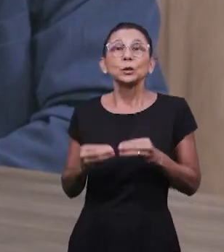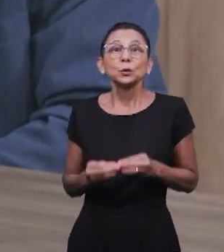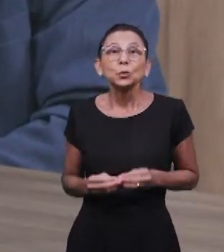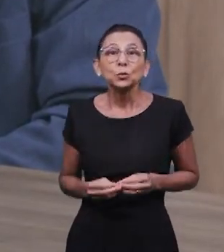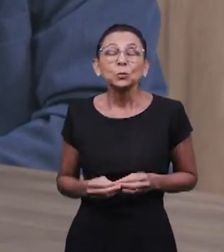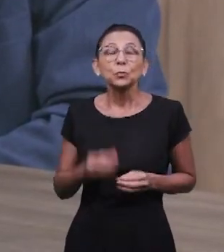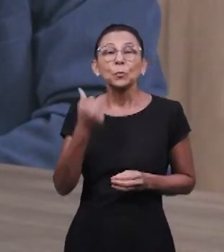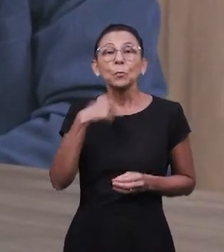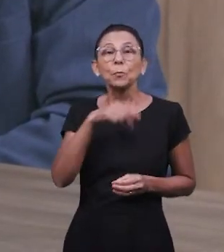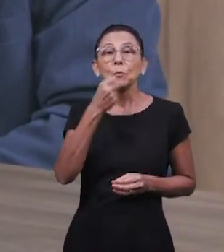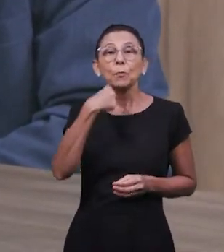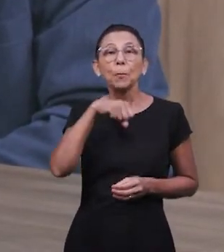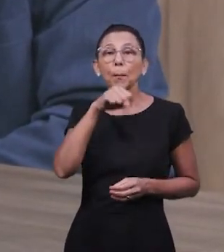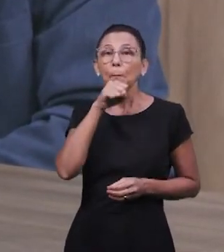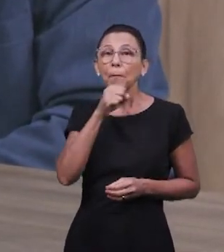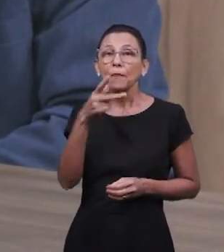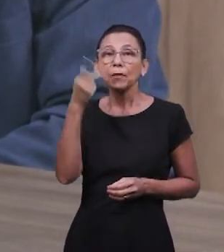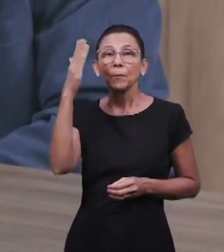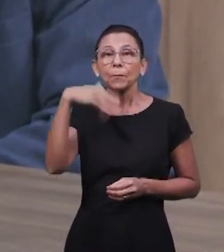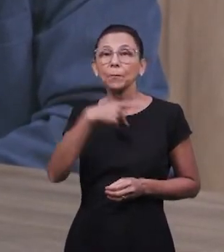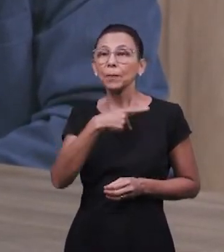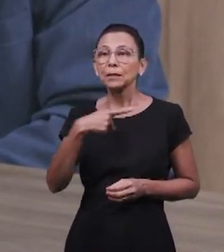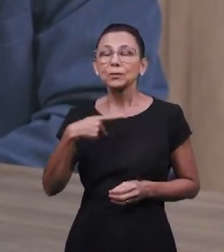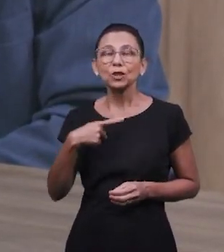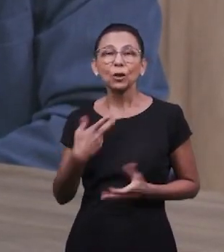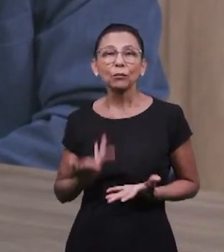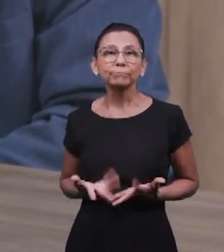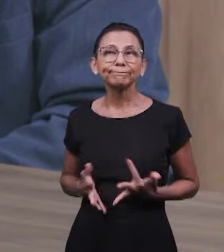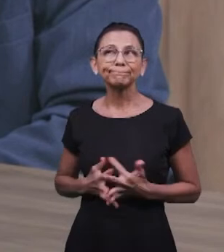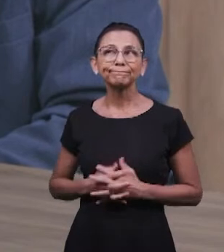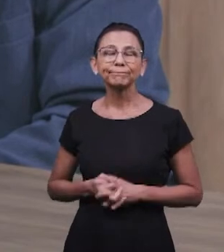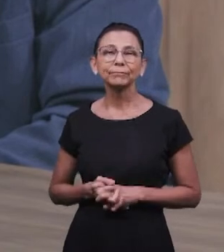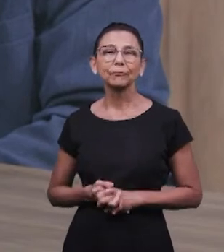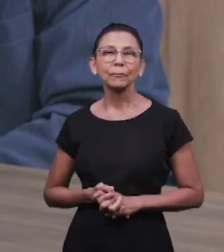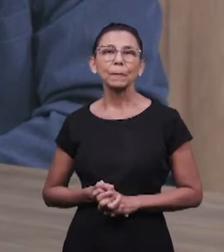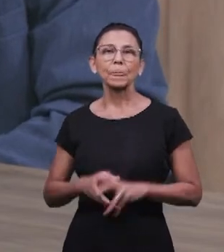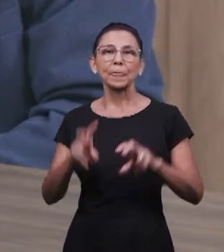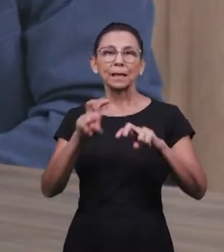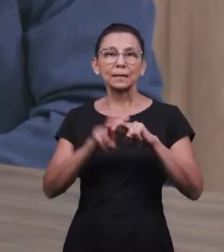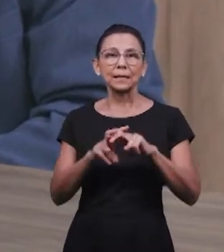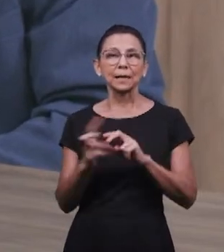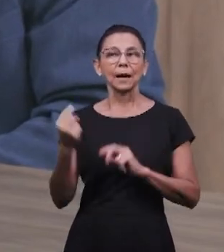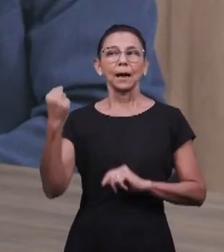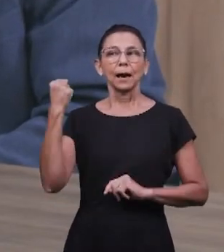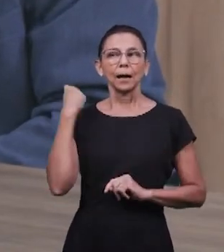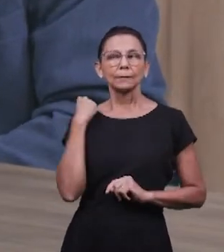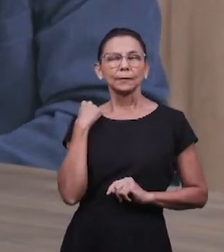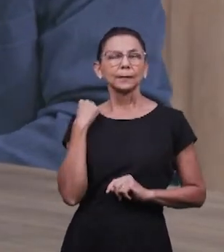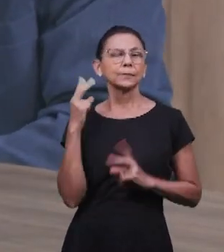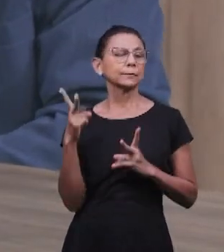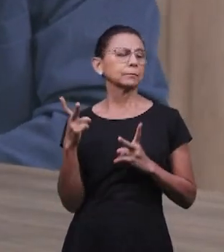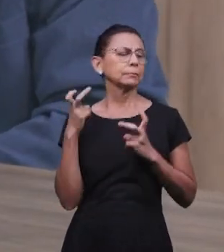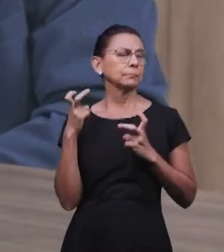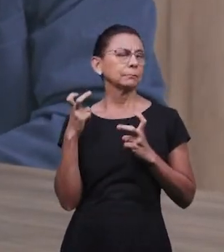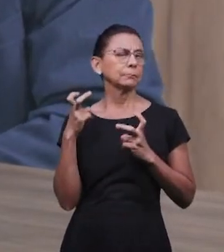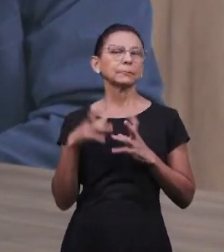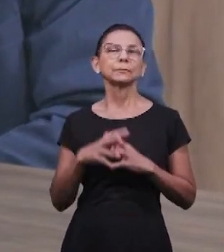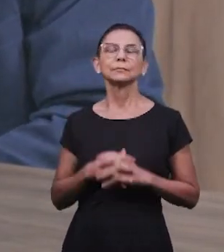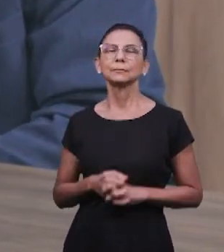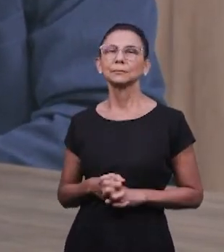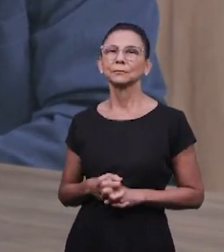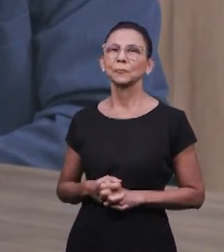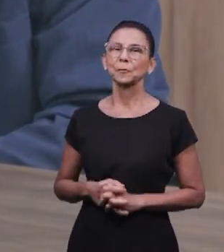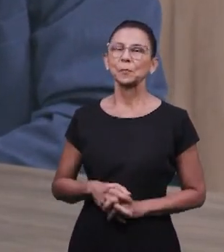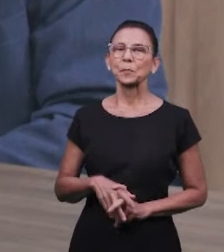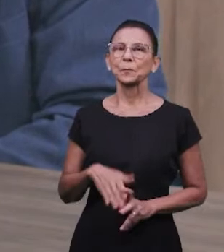para o mundo e o pai não sabe por quê. Mas elas têm... Às vezes tem histórias que guardaram que nós, como pais, falhamos, né, em falar alguma coisa. E às